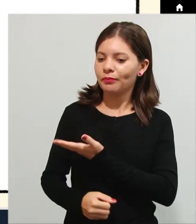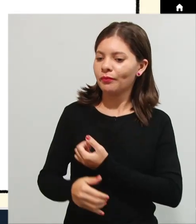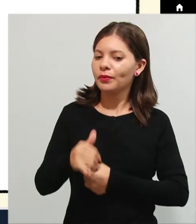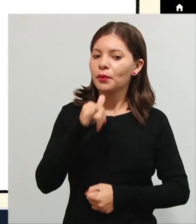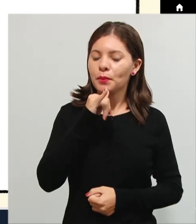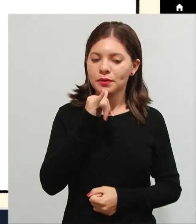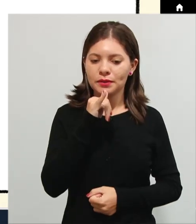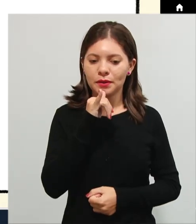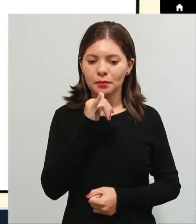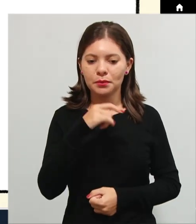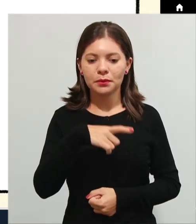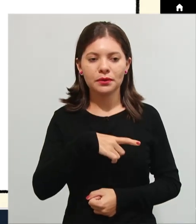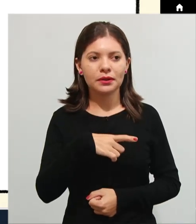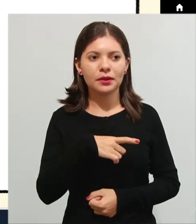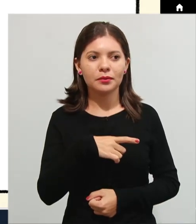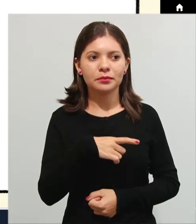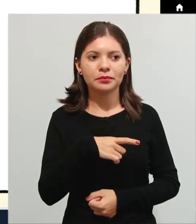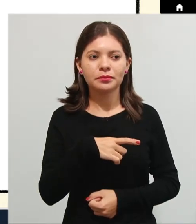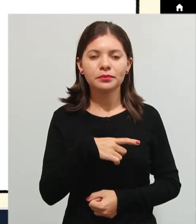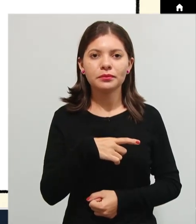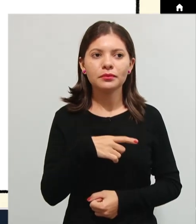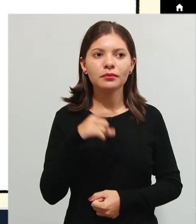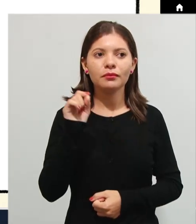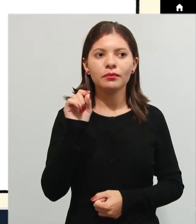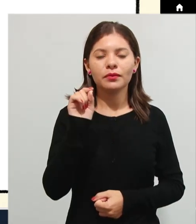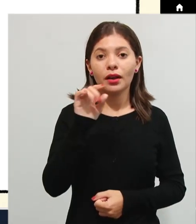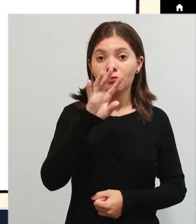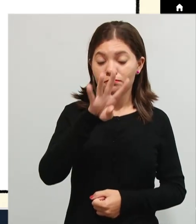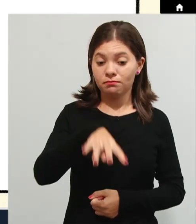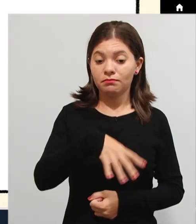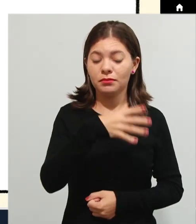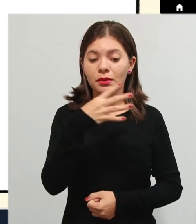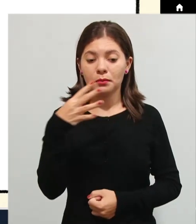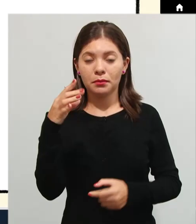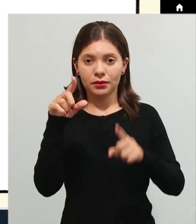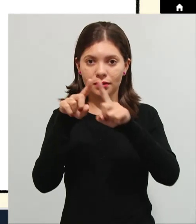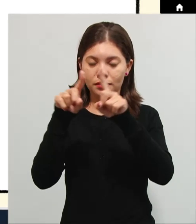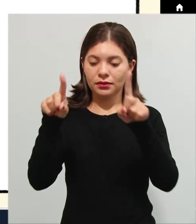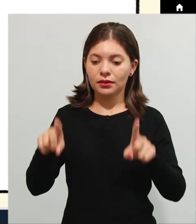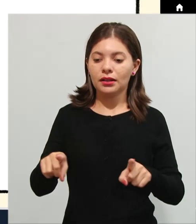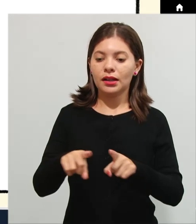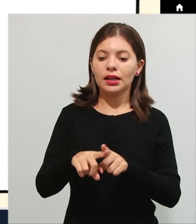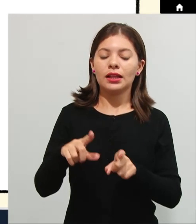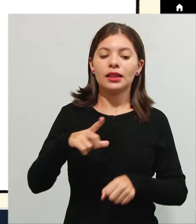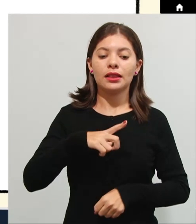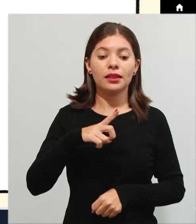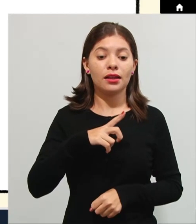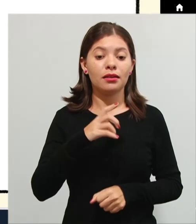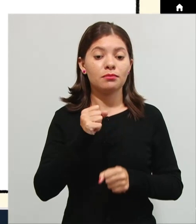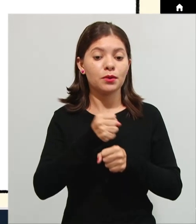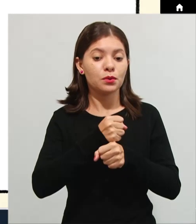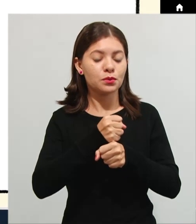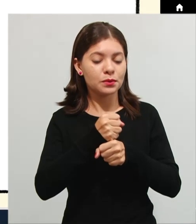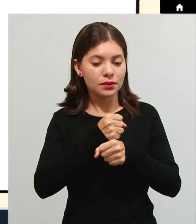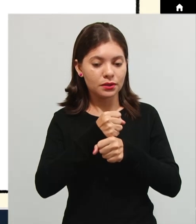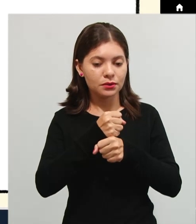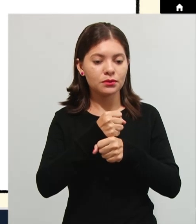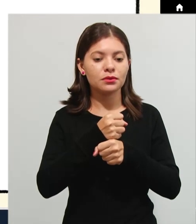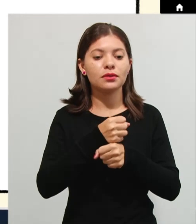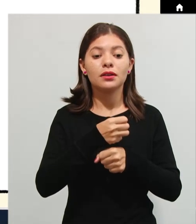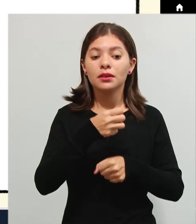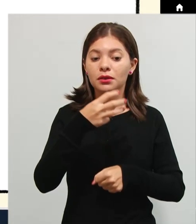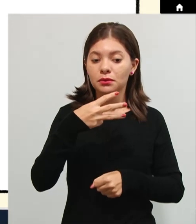vocês observarem aqui esse exemplo, a gente tem uma tabela onde eu tenho aqui